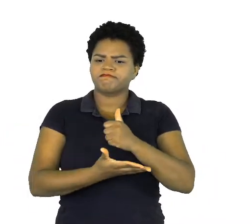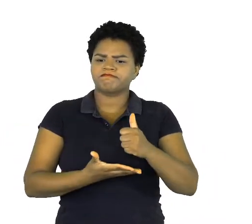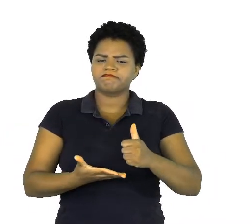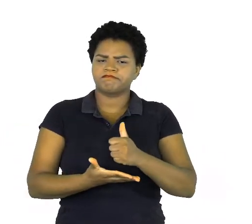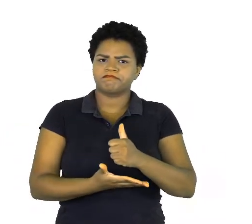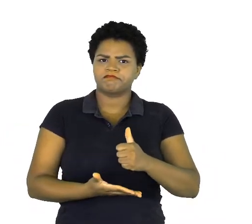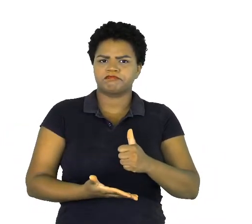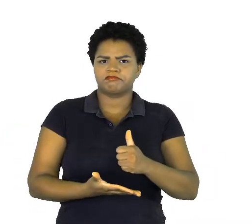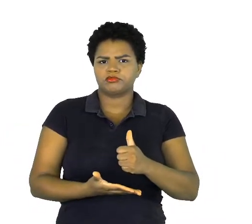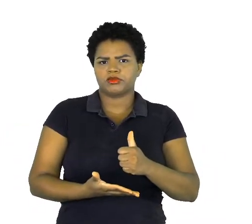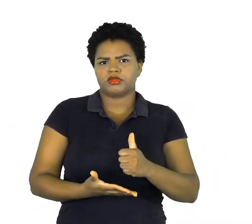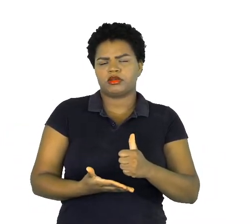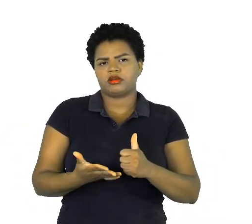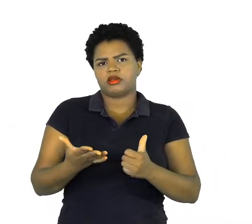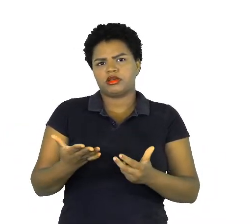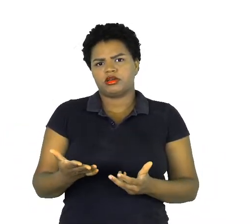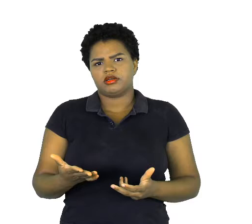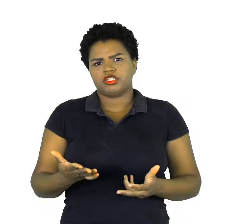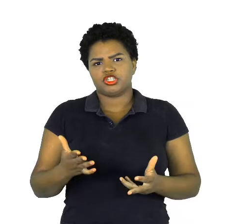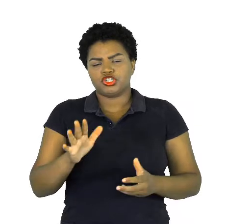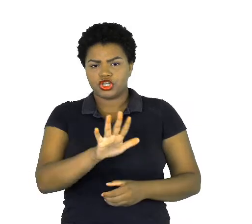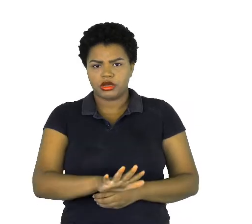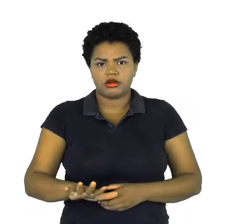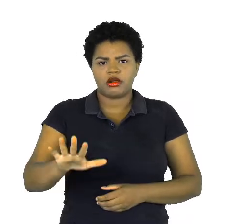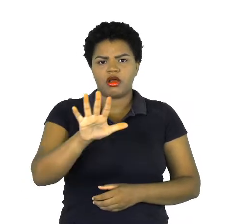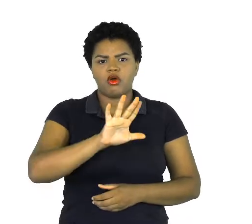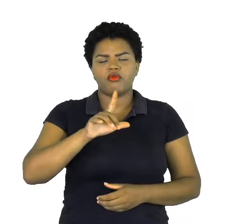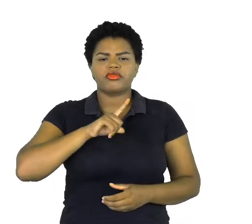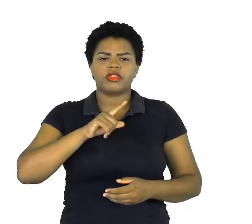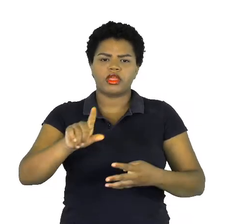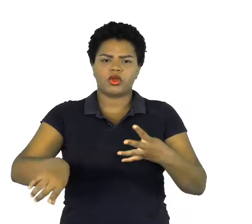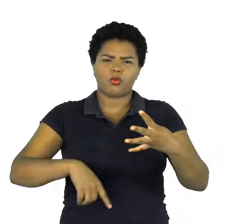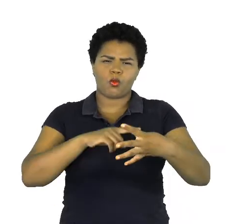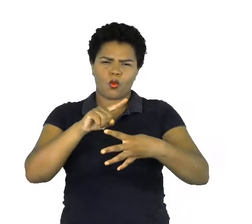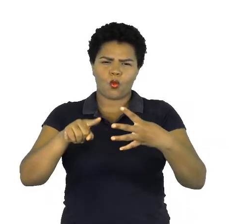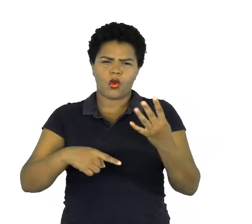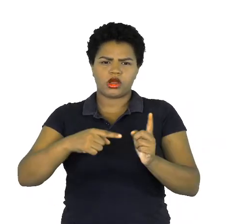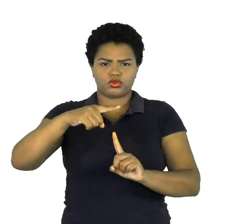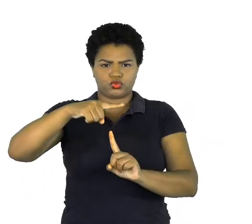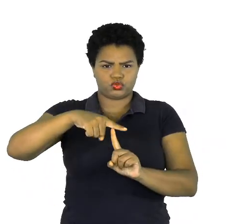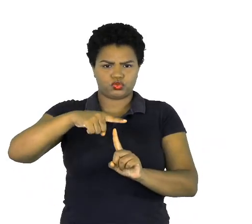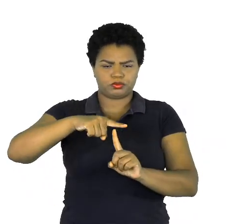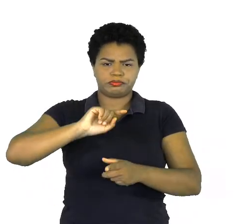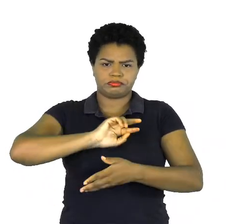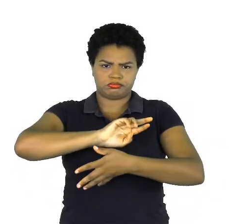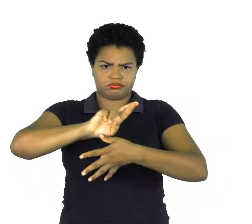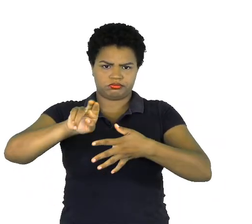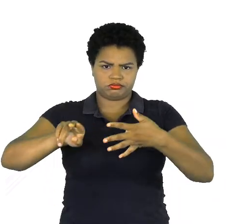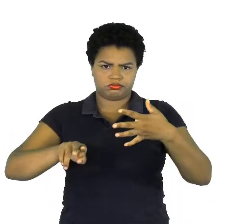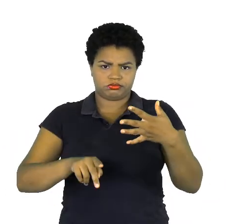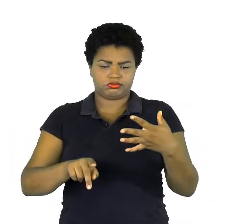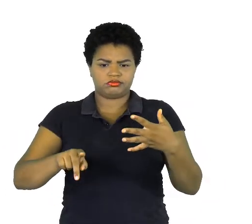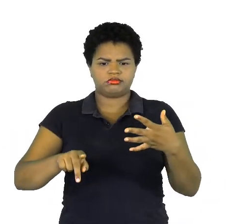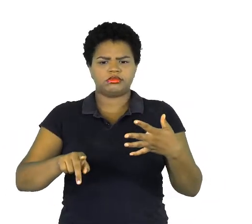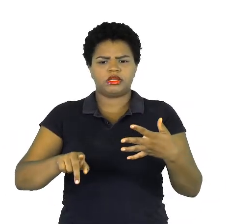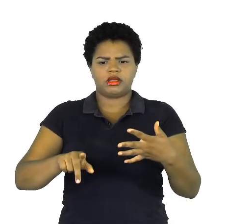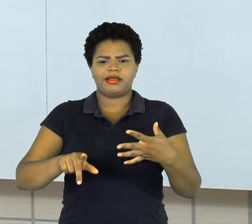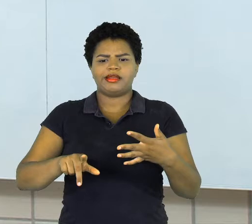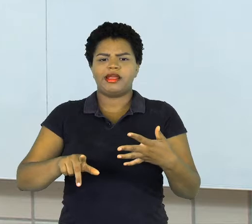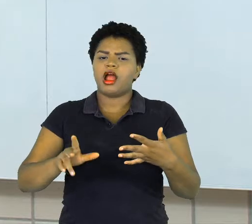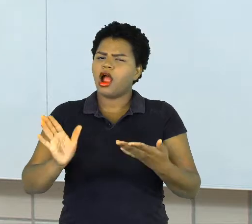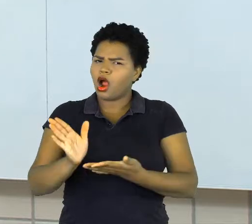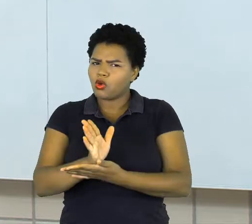basicamente, a grosso modo, nós podemos classificar em 4 tipos de espécies. Apesar que alguns já estão aí aumentando essa